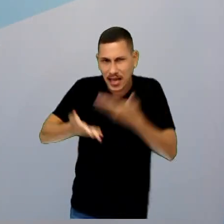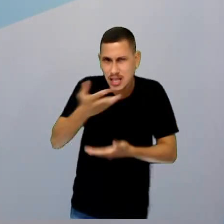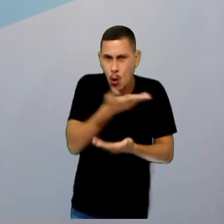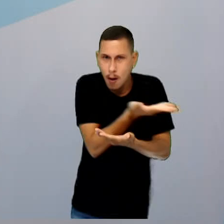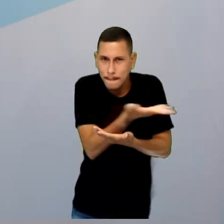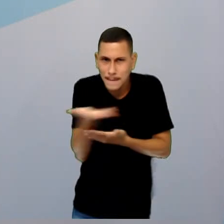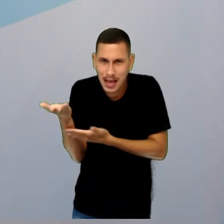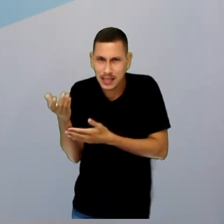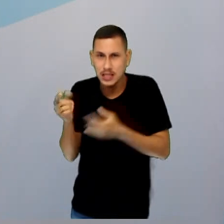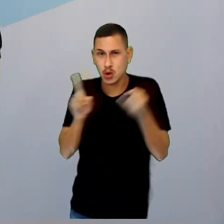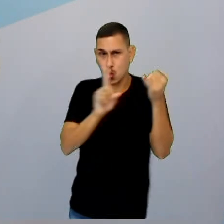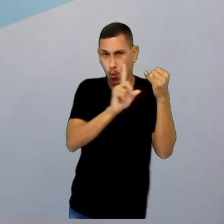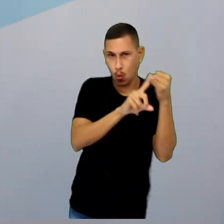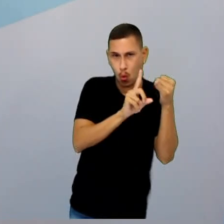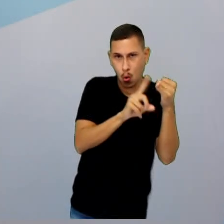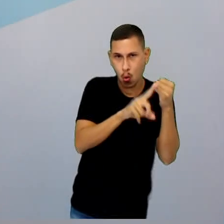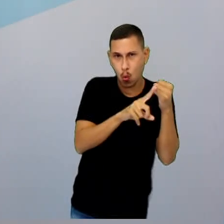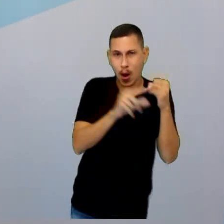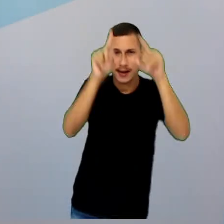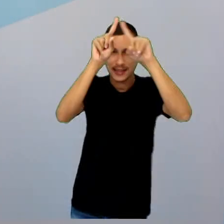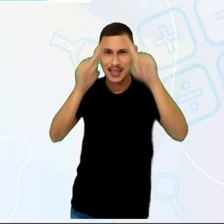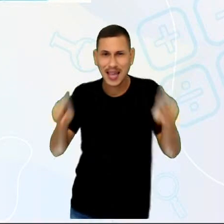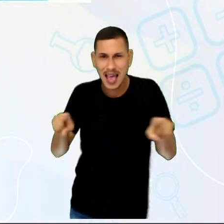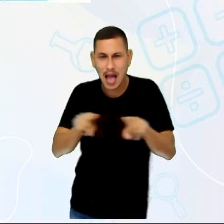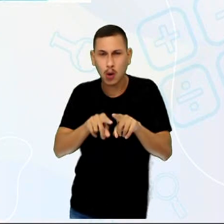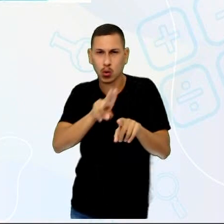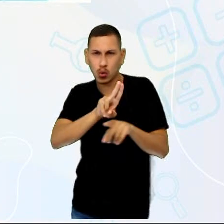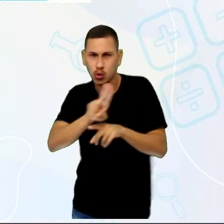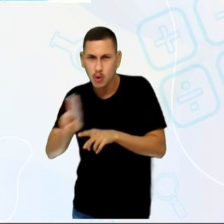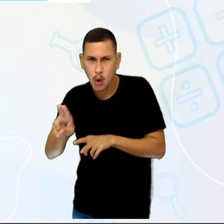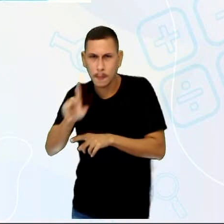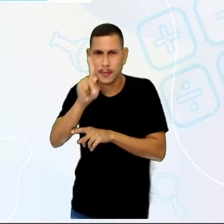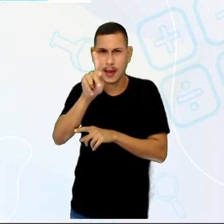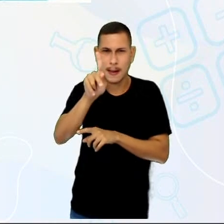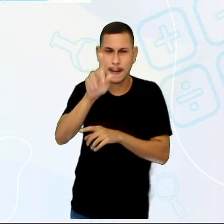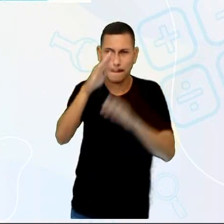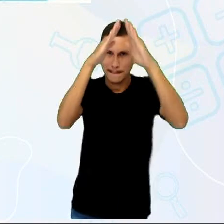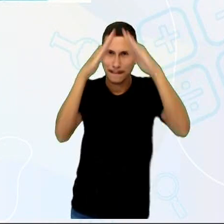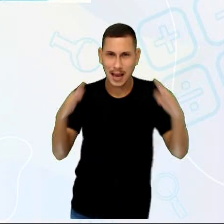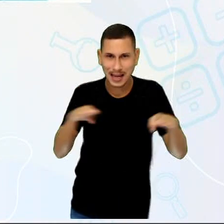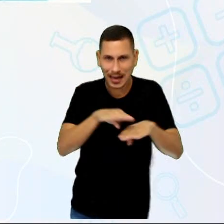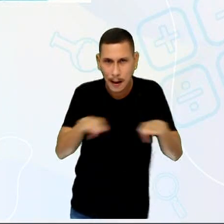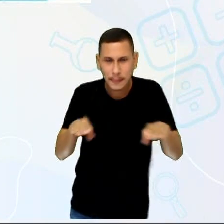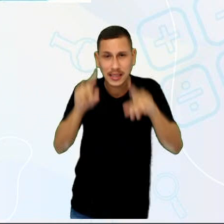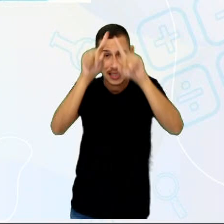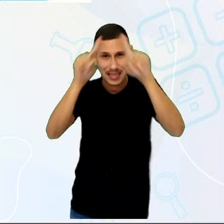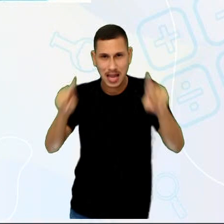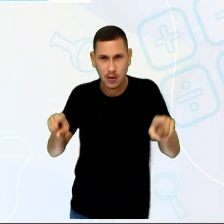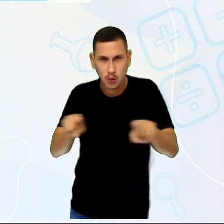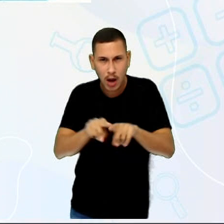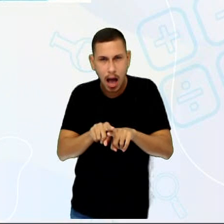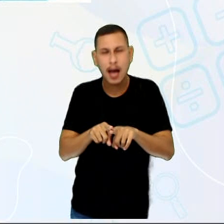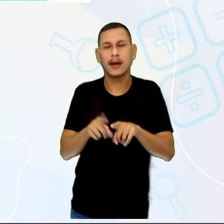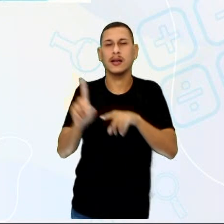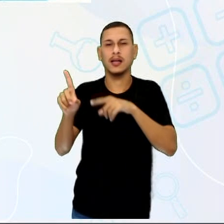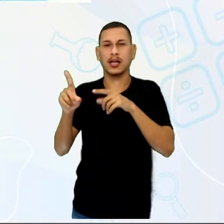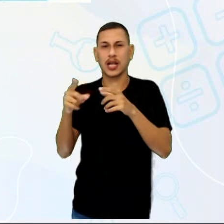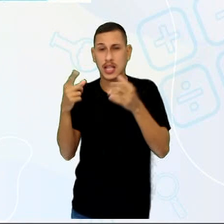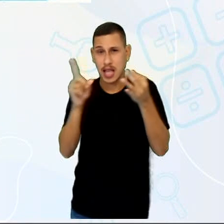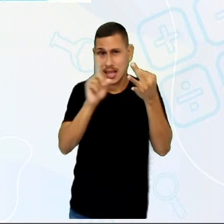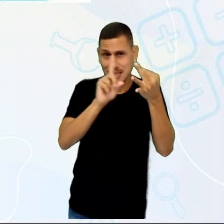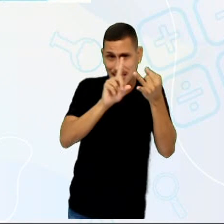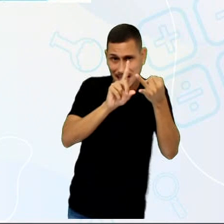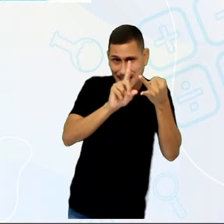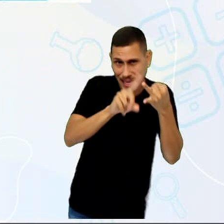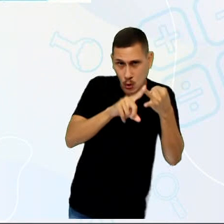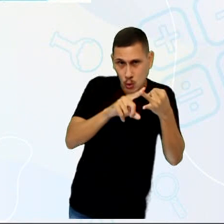tem a primeira pirâmide sendo um triângulo, ela vai ser chamada de pirâmide triangular. A gente tem um quadrado na segunda e ela vai ser